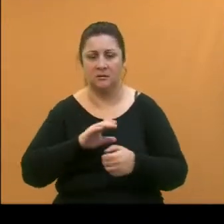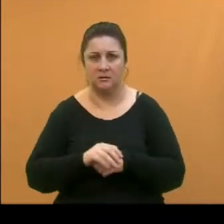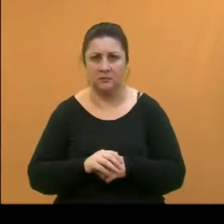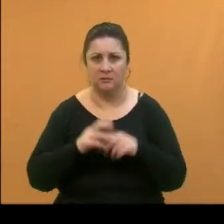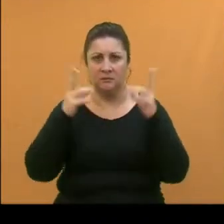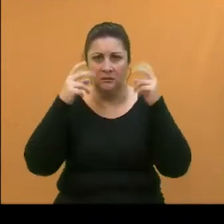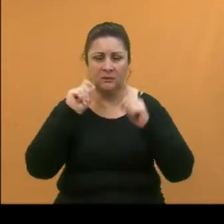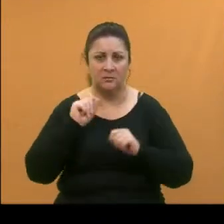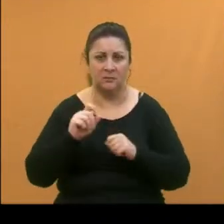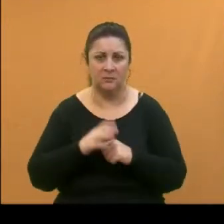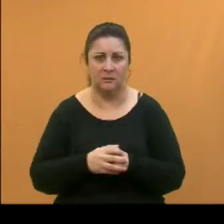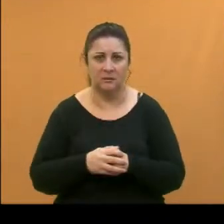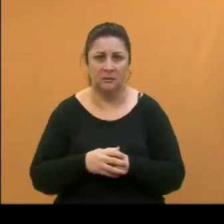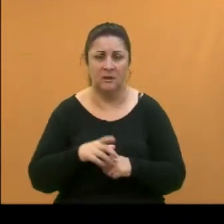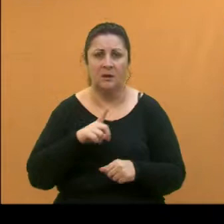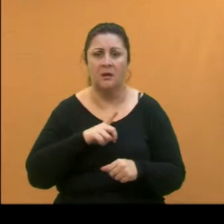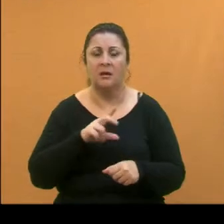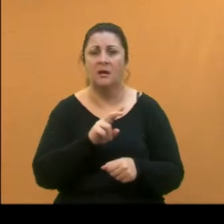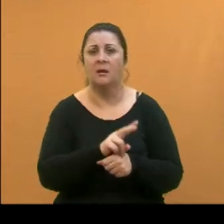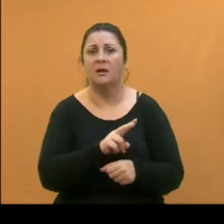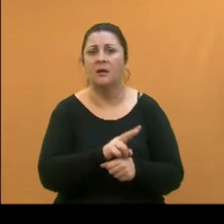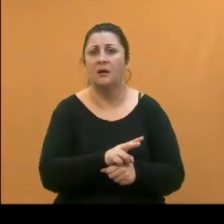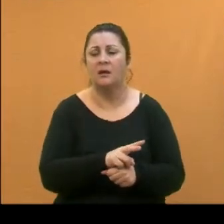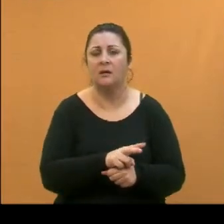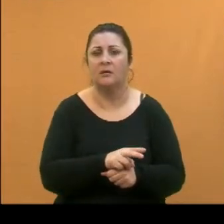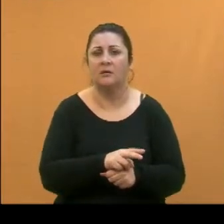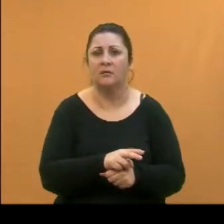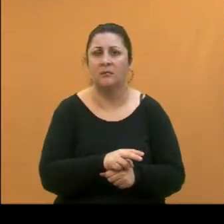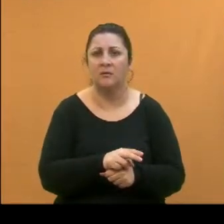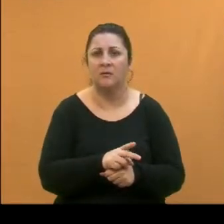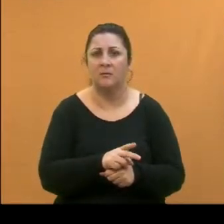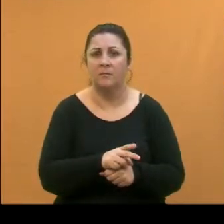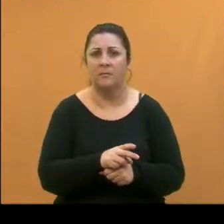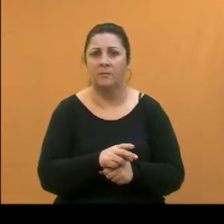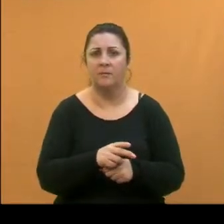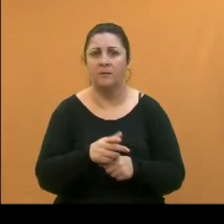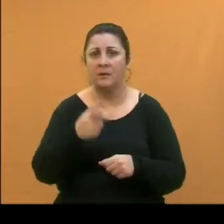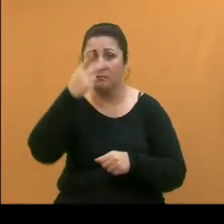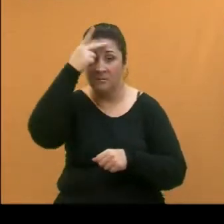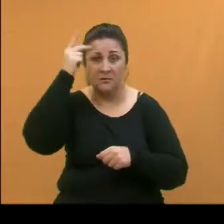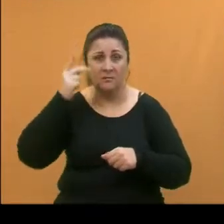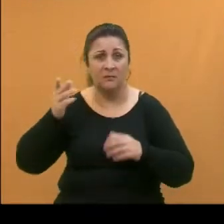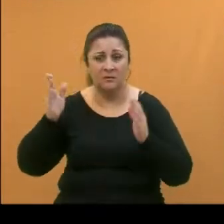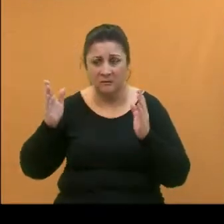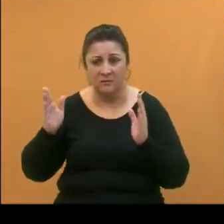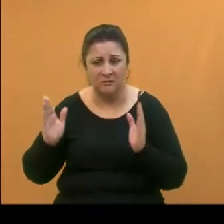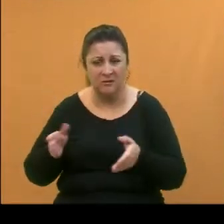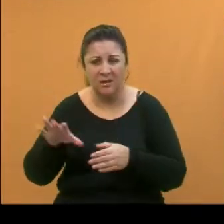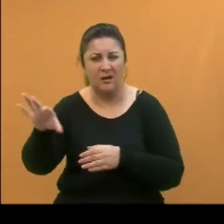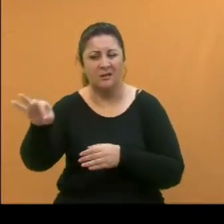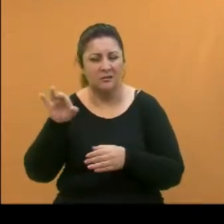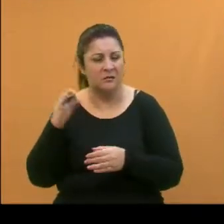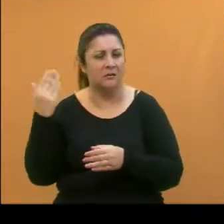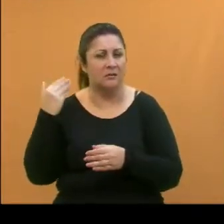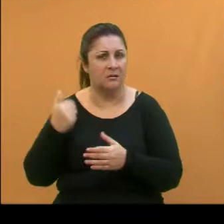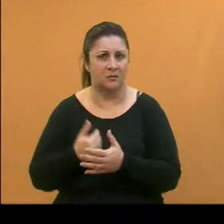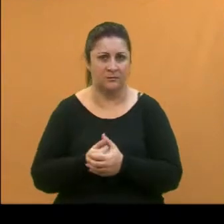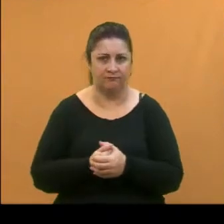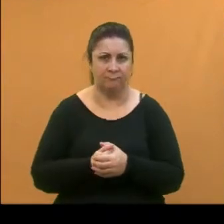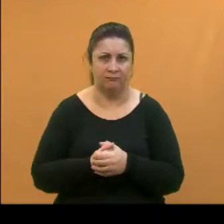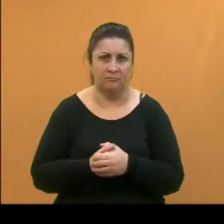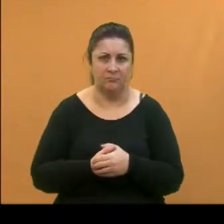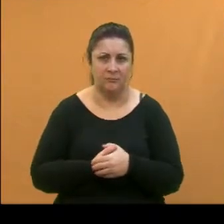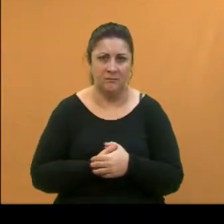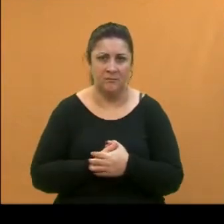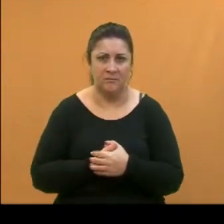foi que alguns cargos foram criados para algumas pessoas que já estavam pré-determinadas para ocuparem, ou seja,